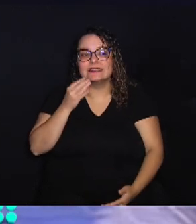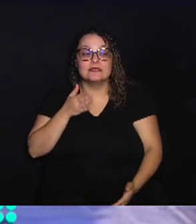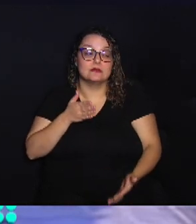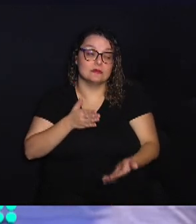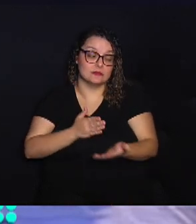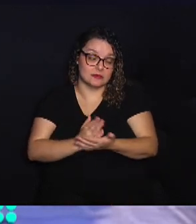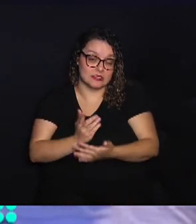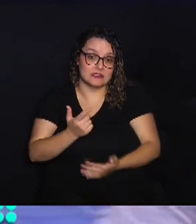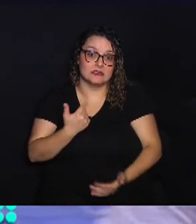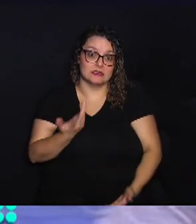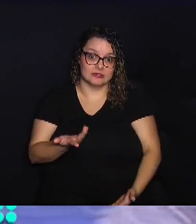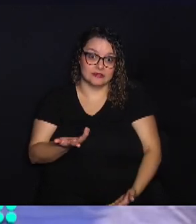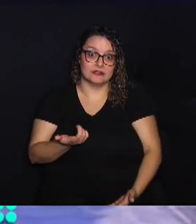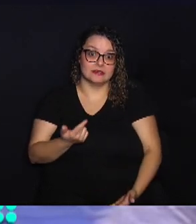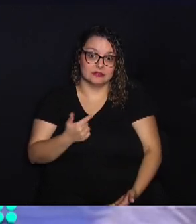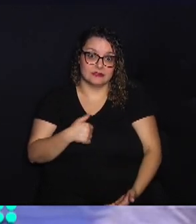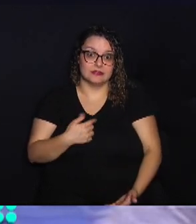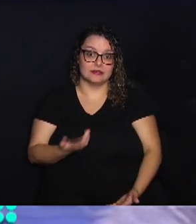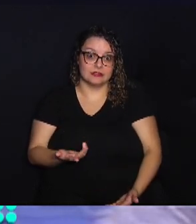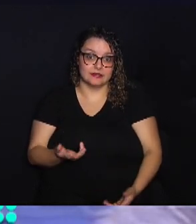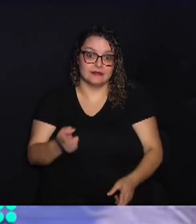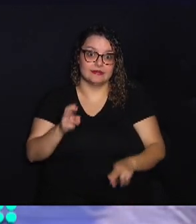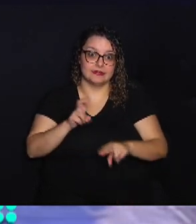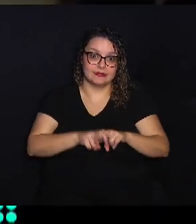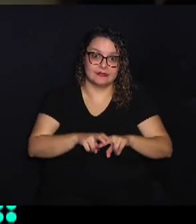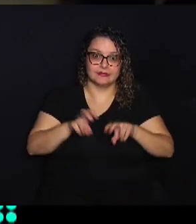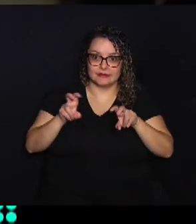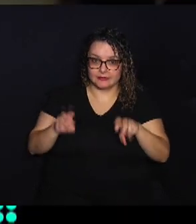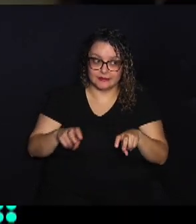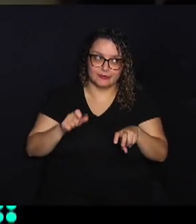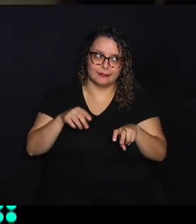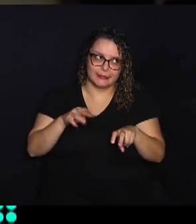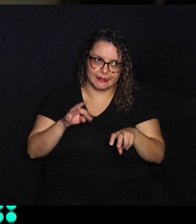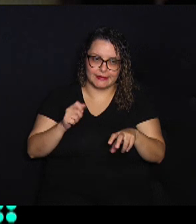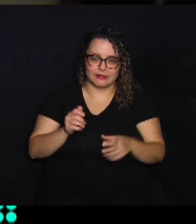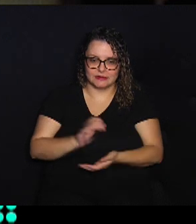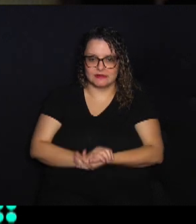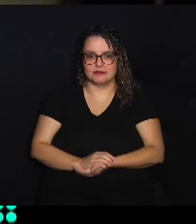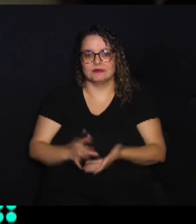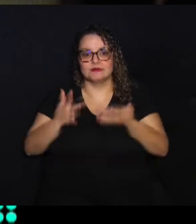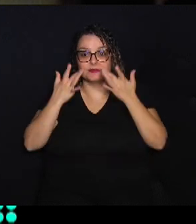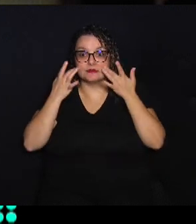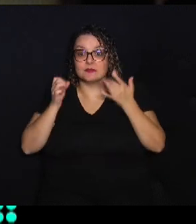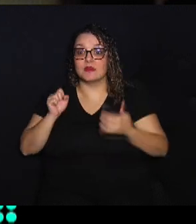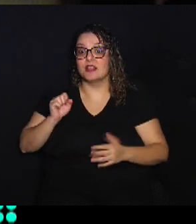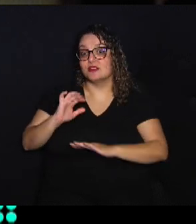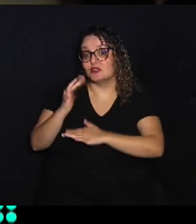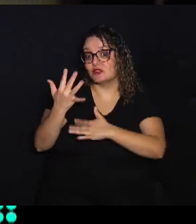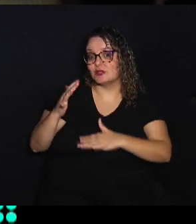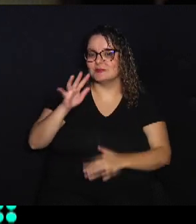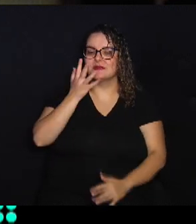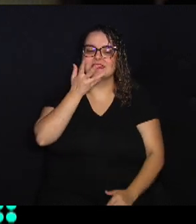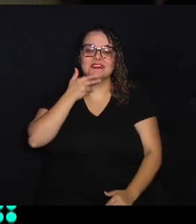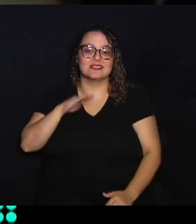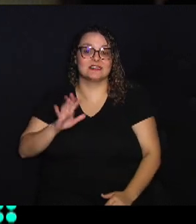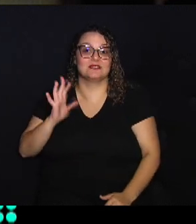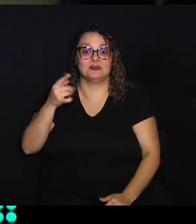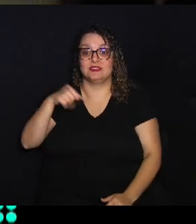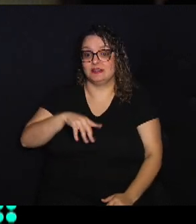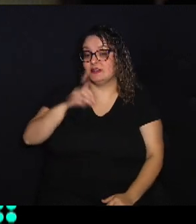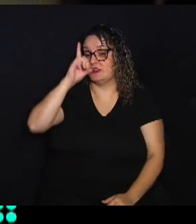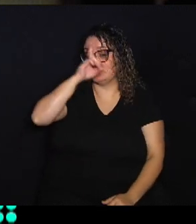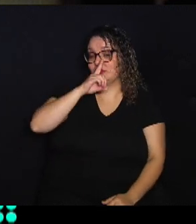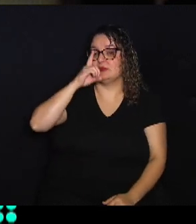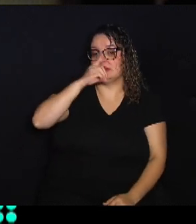Passou. Eu odeio ficar sentada ao lado de uma anta. Teatro de Sombras para as Crianças acontece neste domingo,